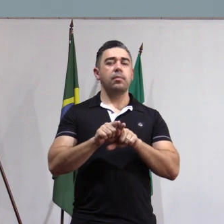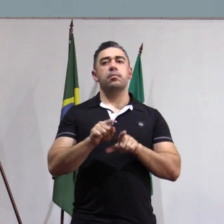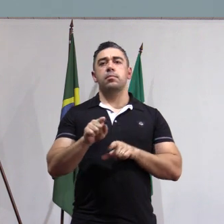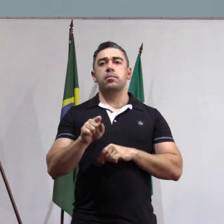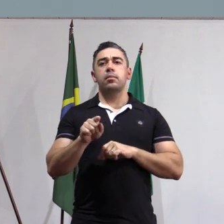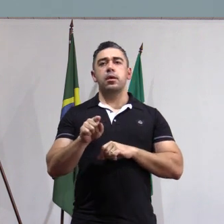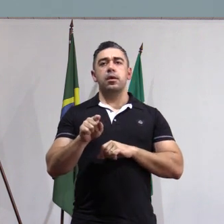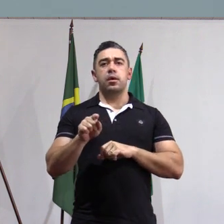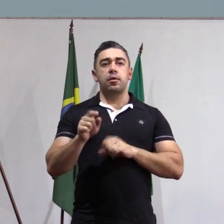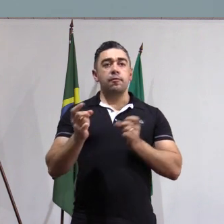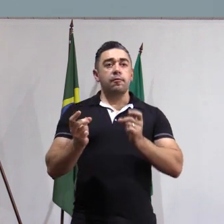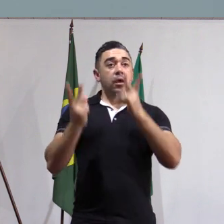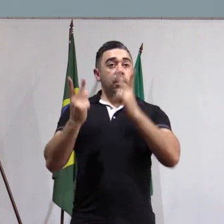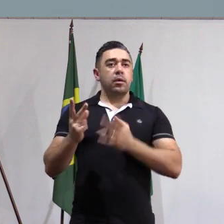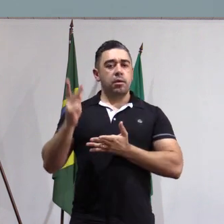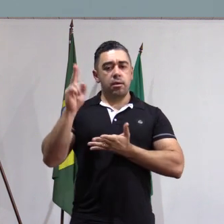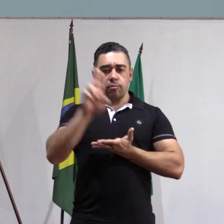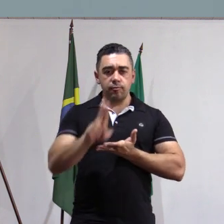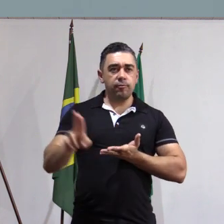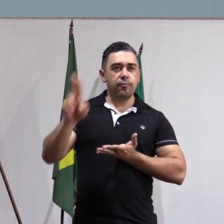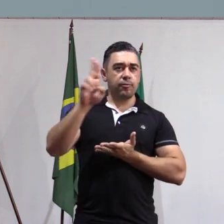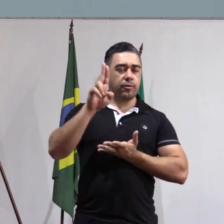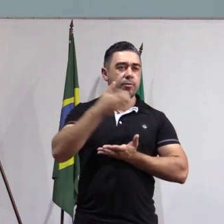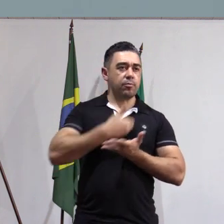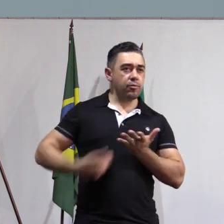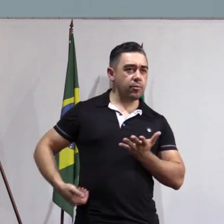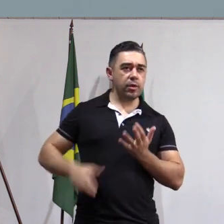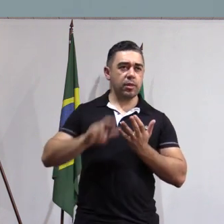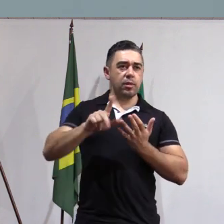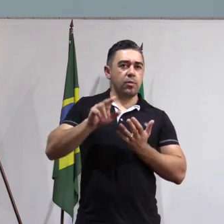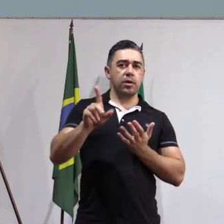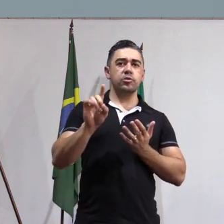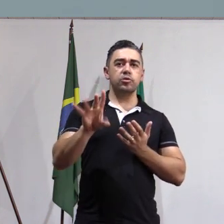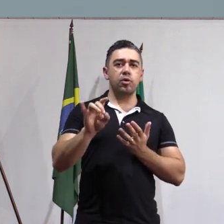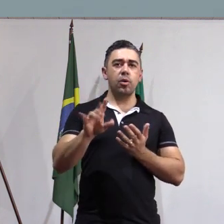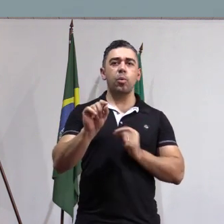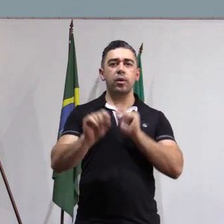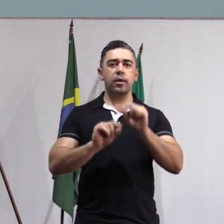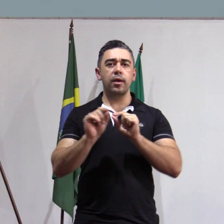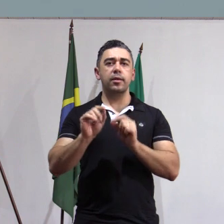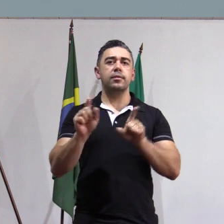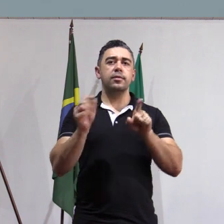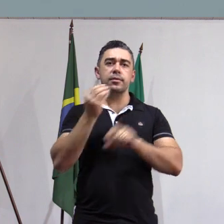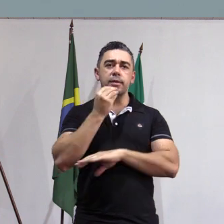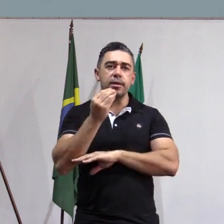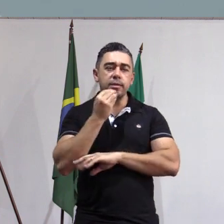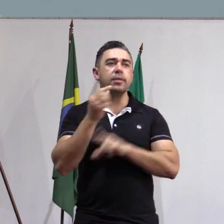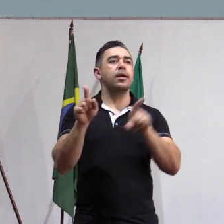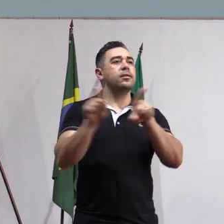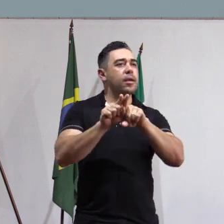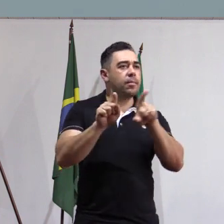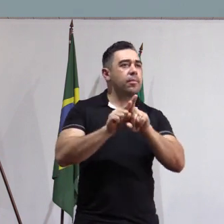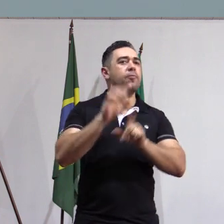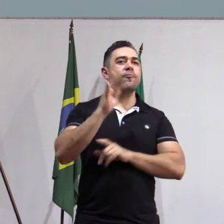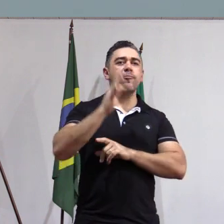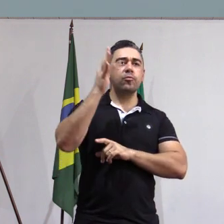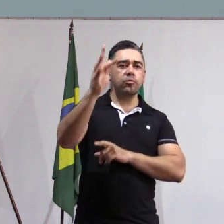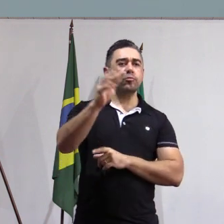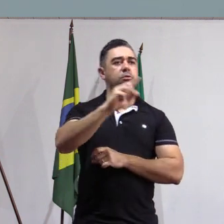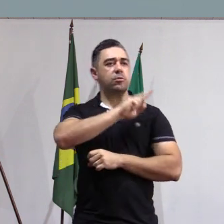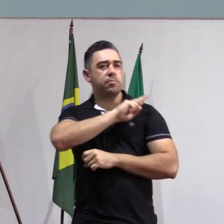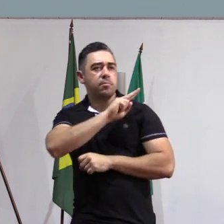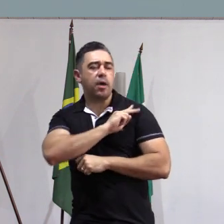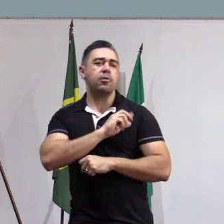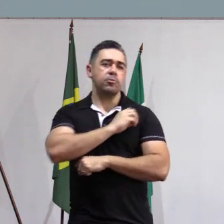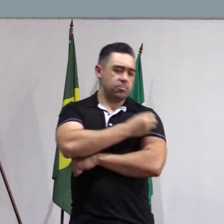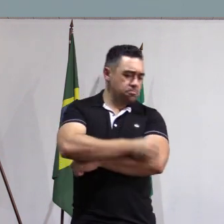universidade pública não é a privatização só do sistema de ensino superior. É um vislumbre para a privatização do ensino básico também. Porque,